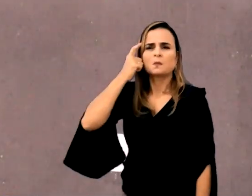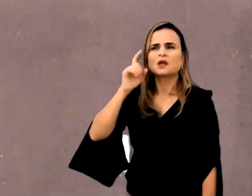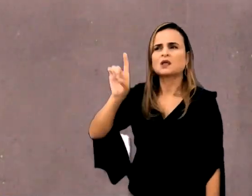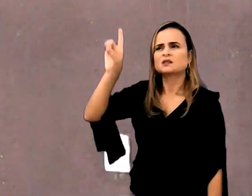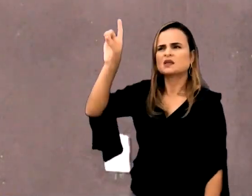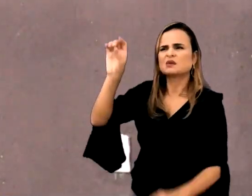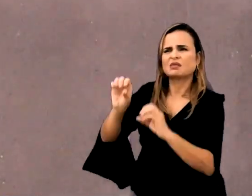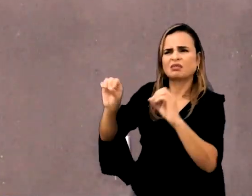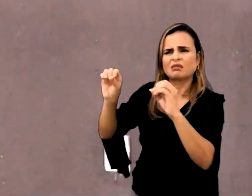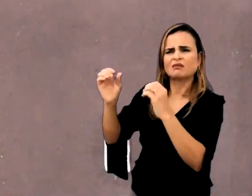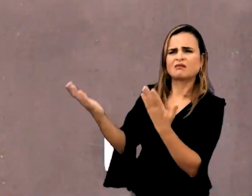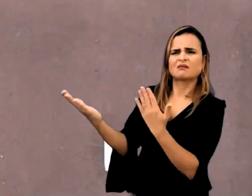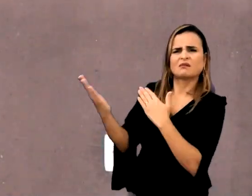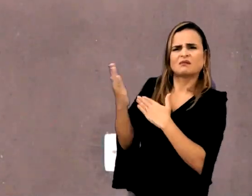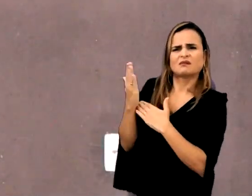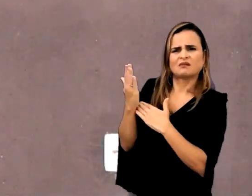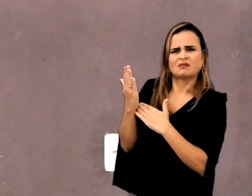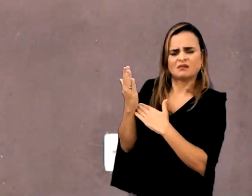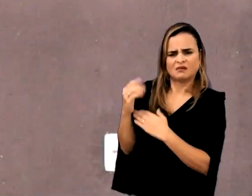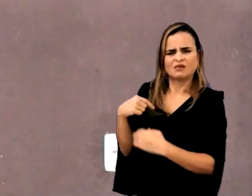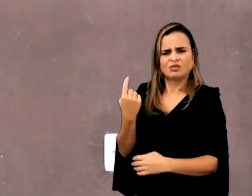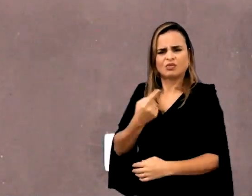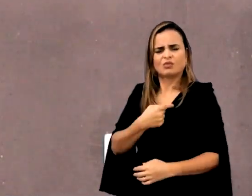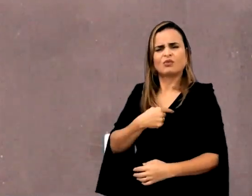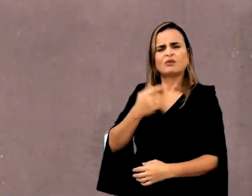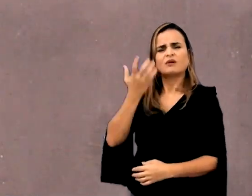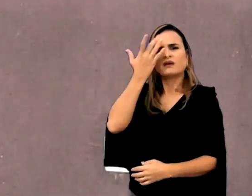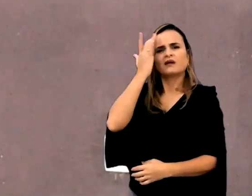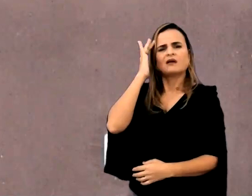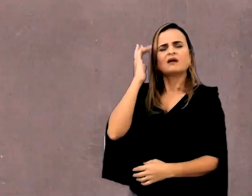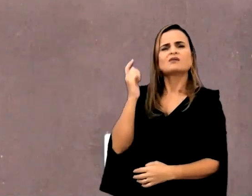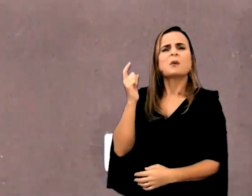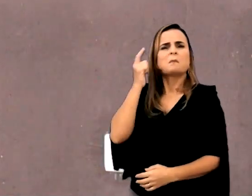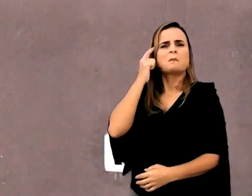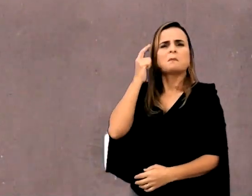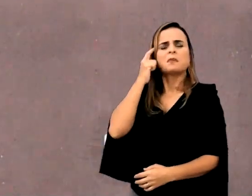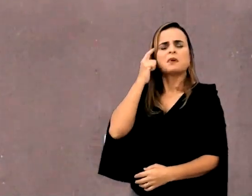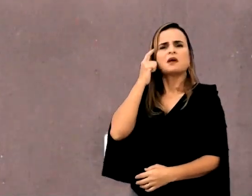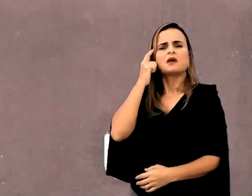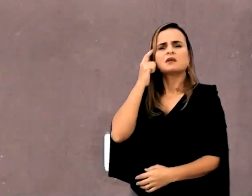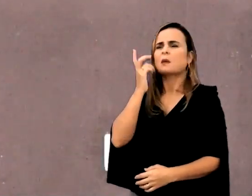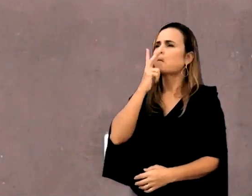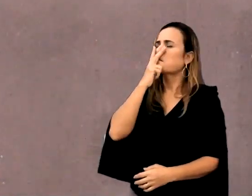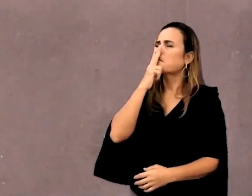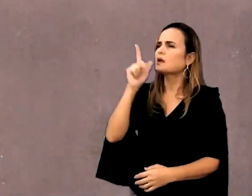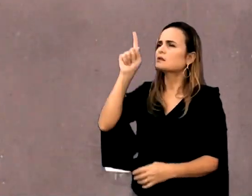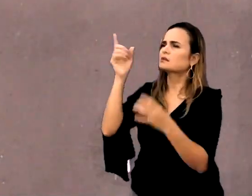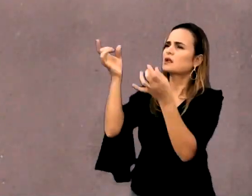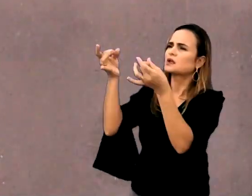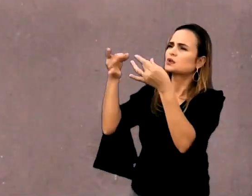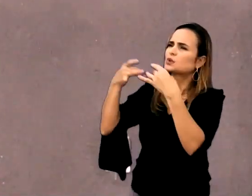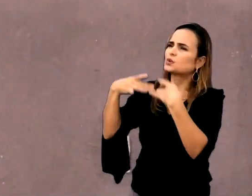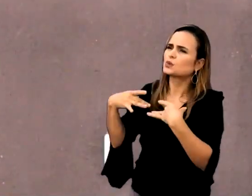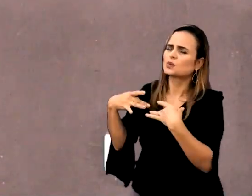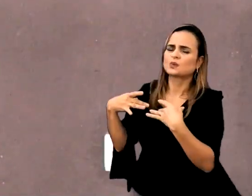lado. Achamos que realmente estamos sendo abandonados por